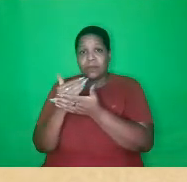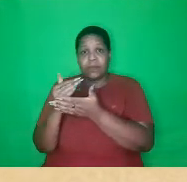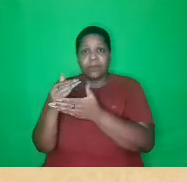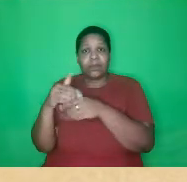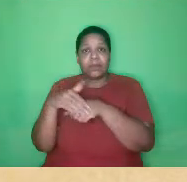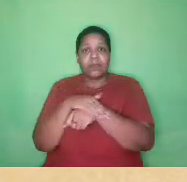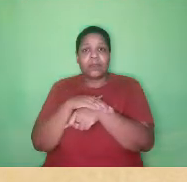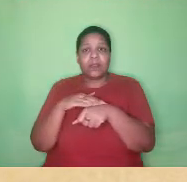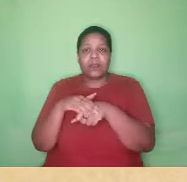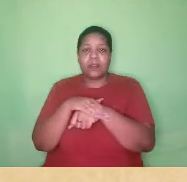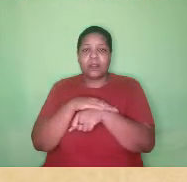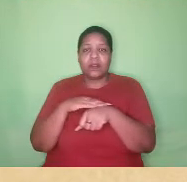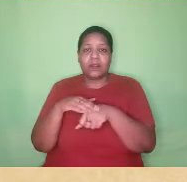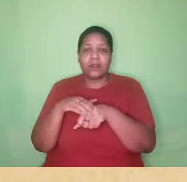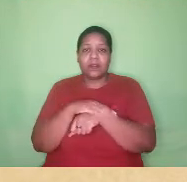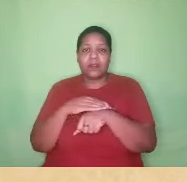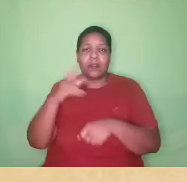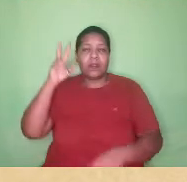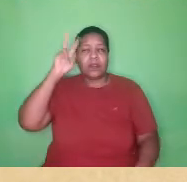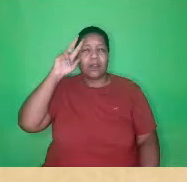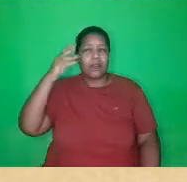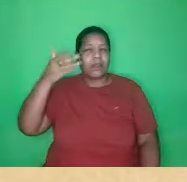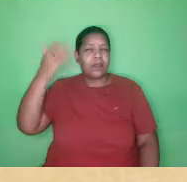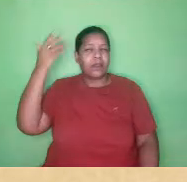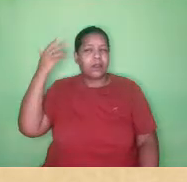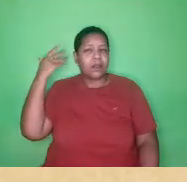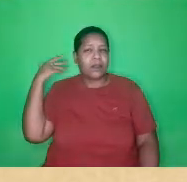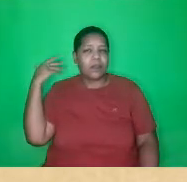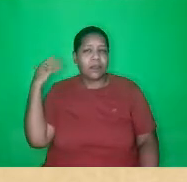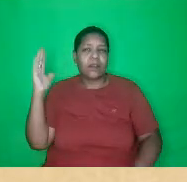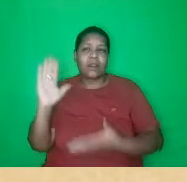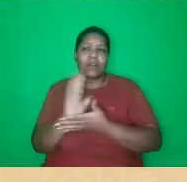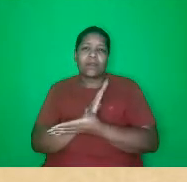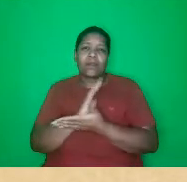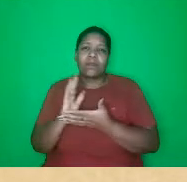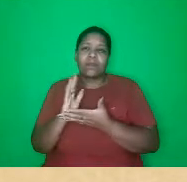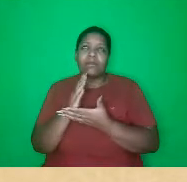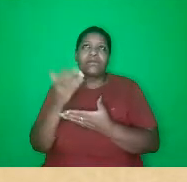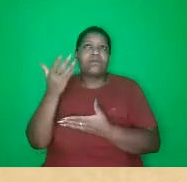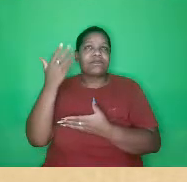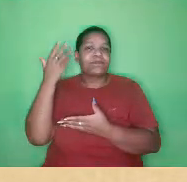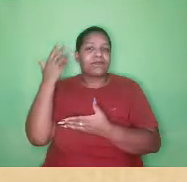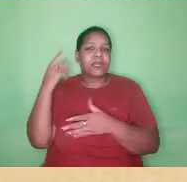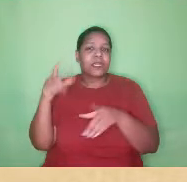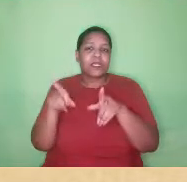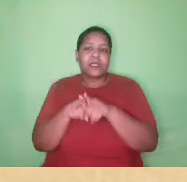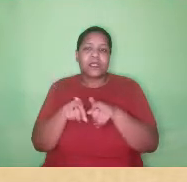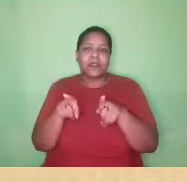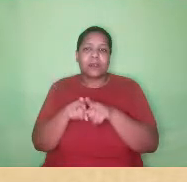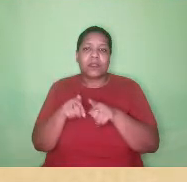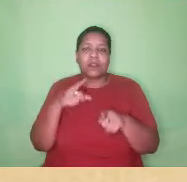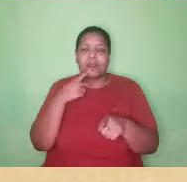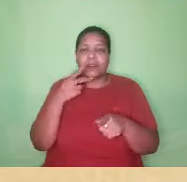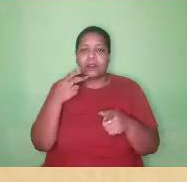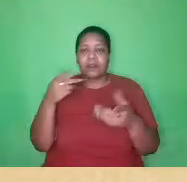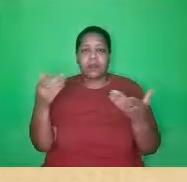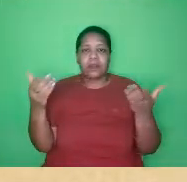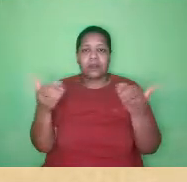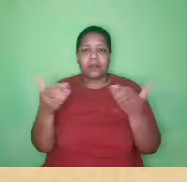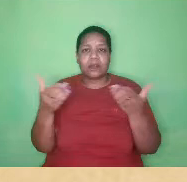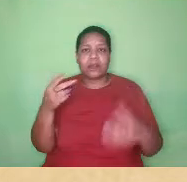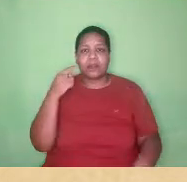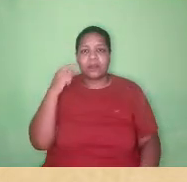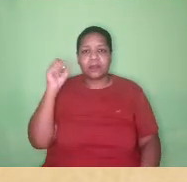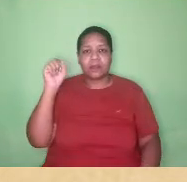de um passado, né? E às vezes um passado tão distante de nós, tão remoto, né? Então, o